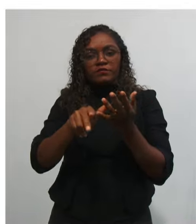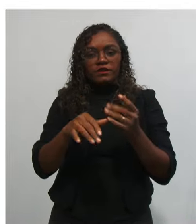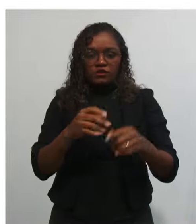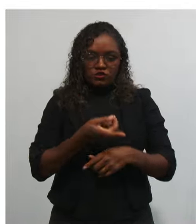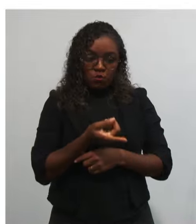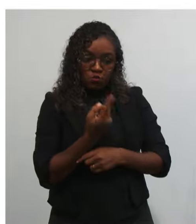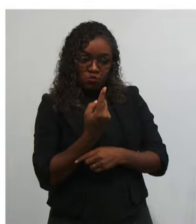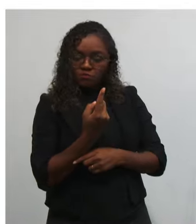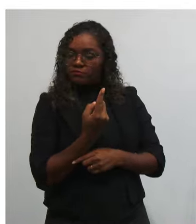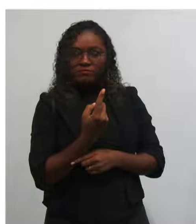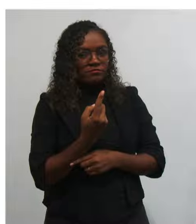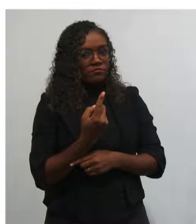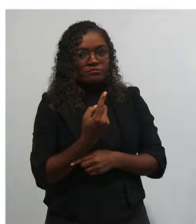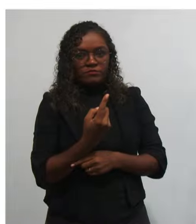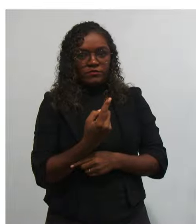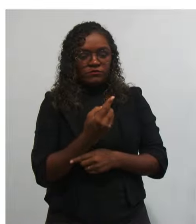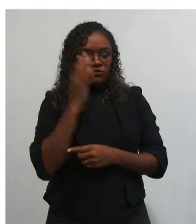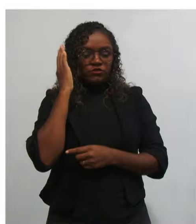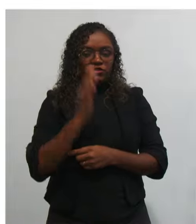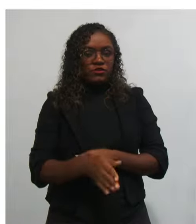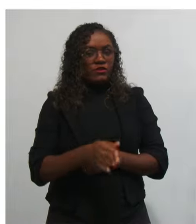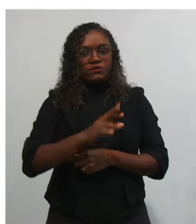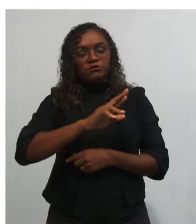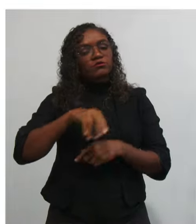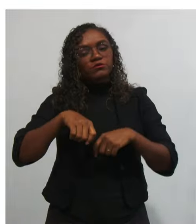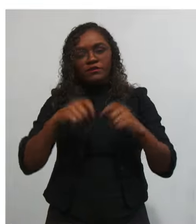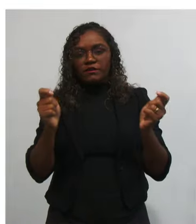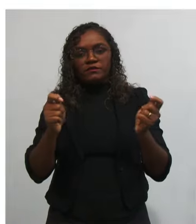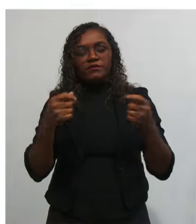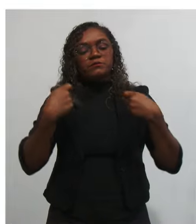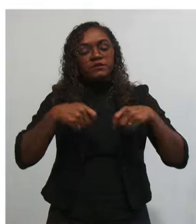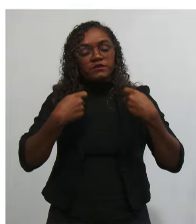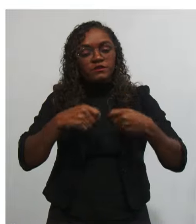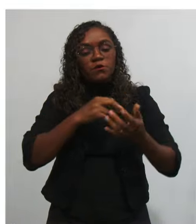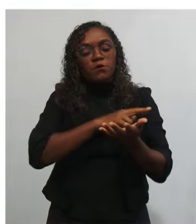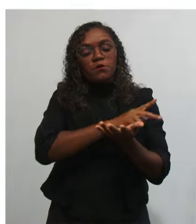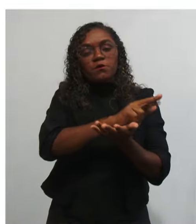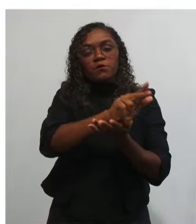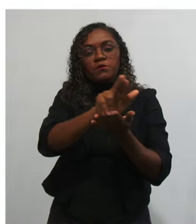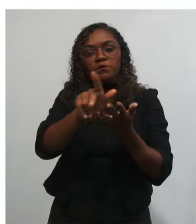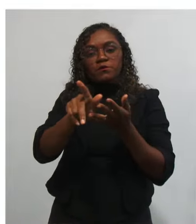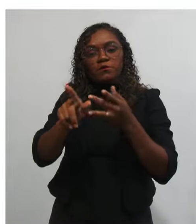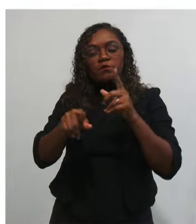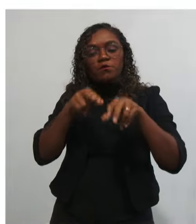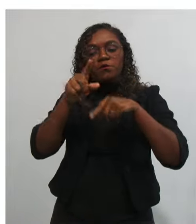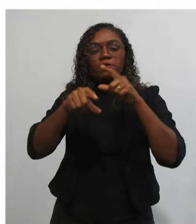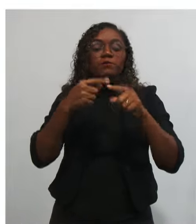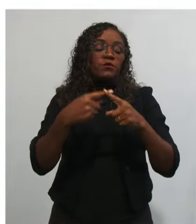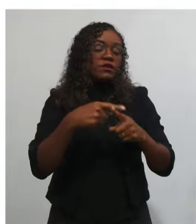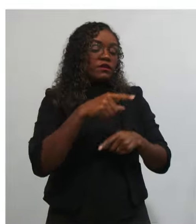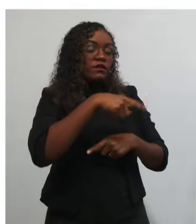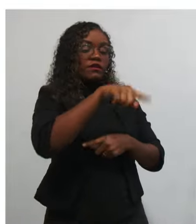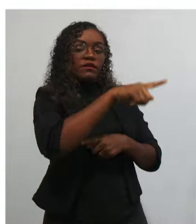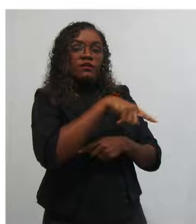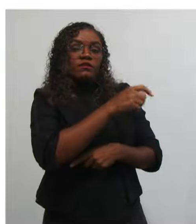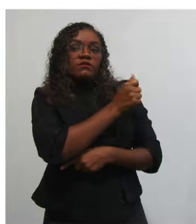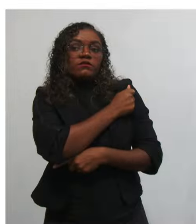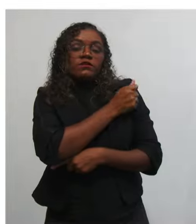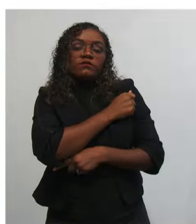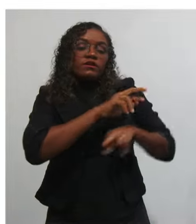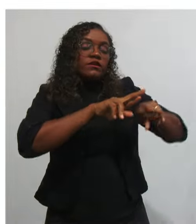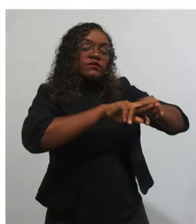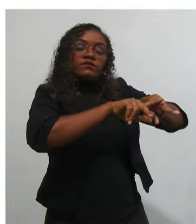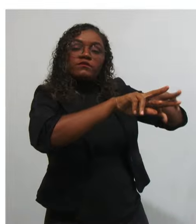não dá conta de avaliar os alunos existem diferentes estilos de aprendizagem muitas vezes o aluno